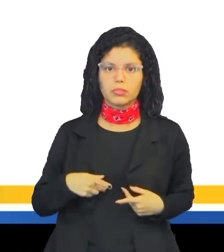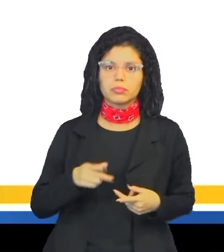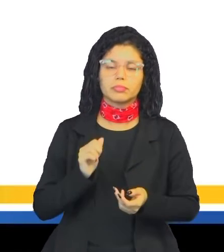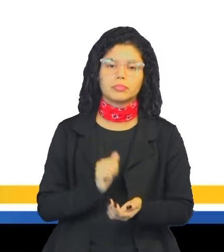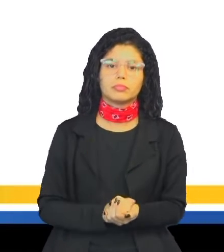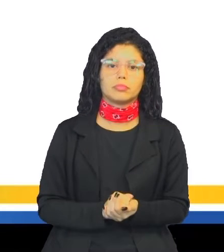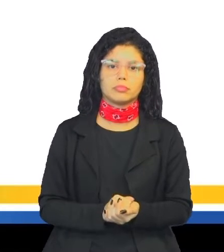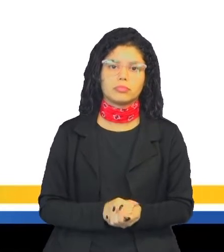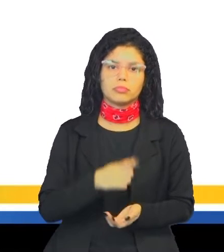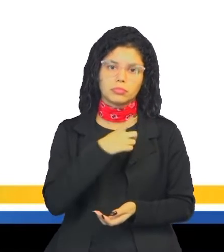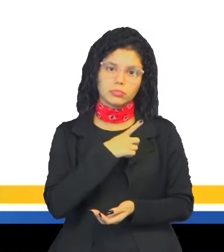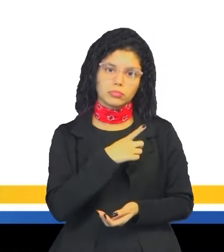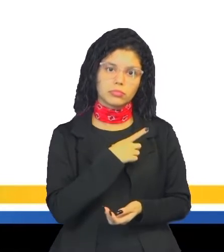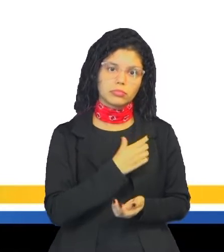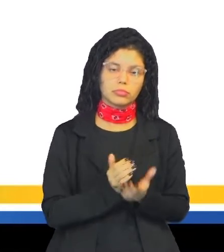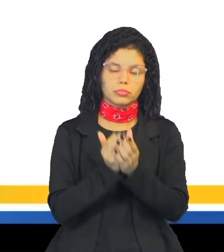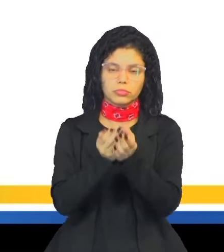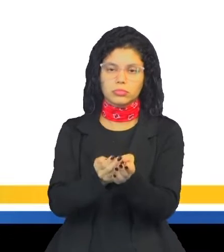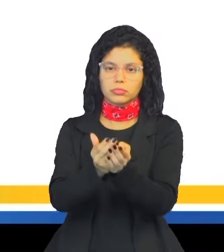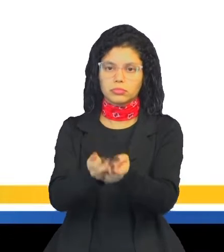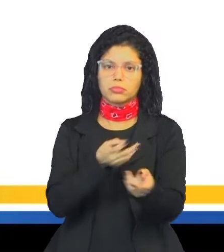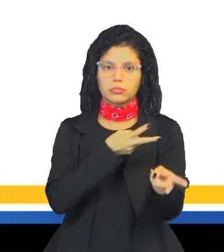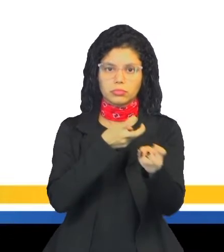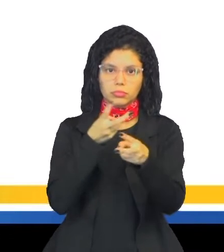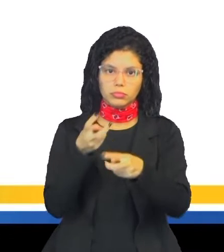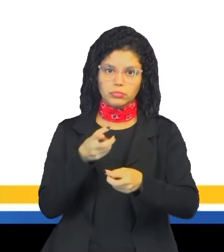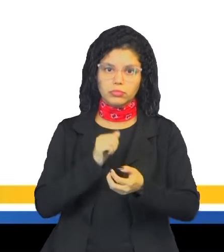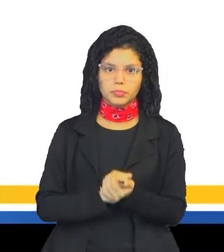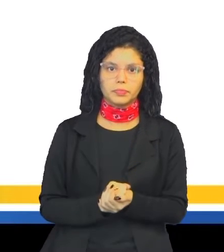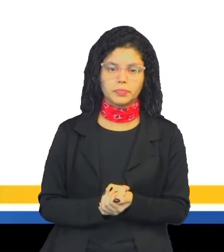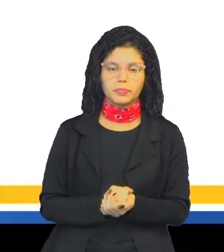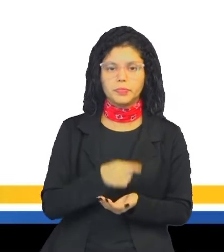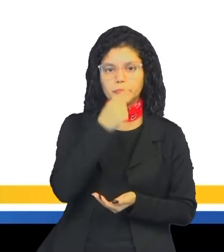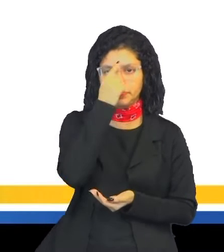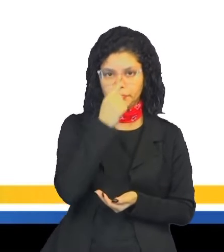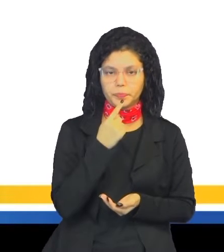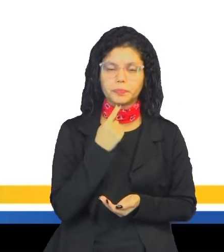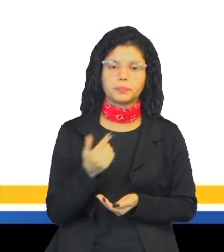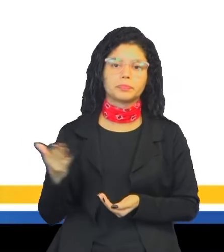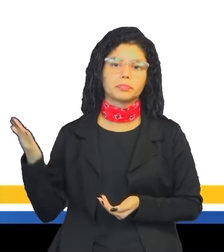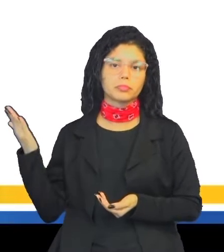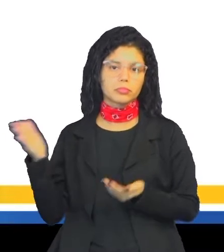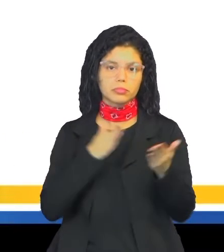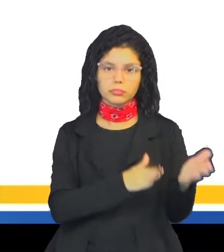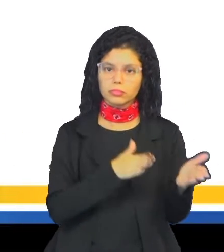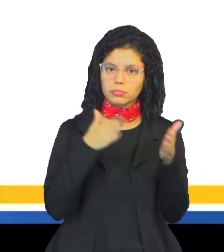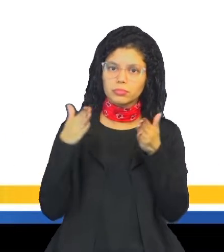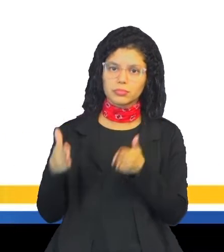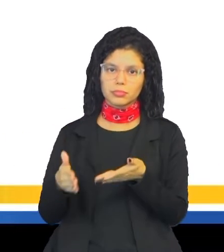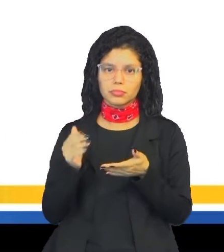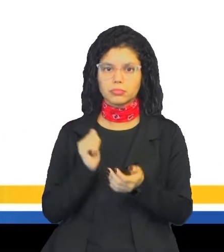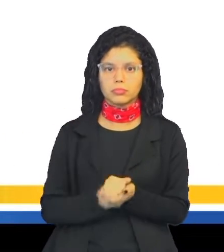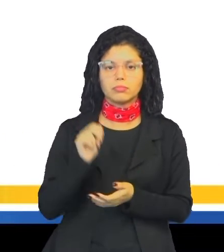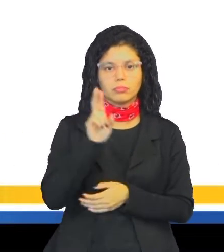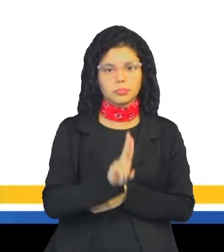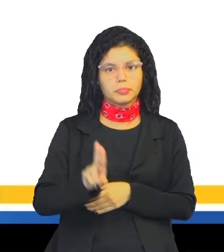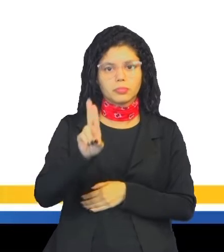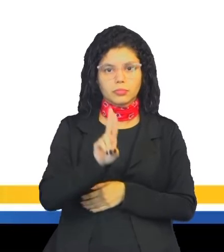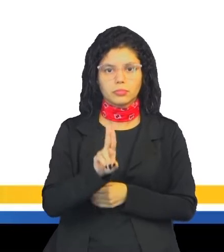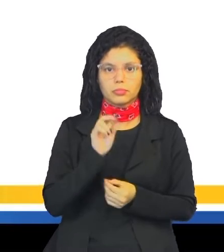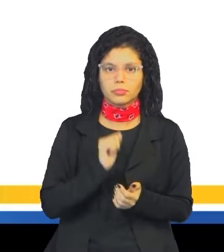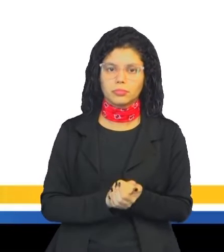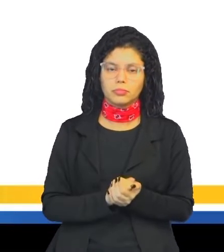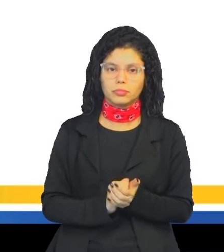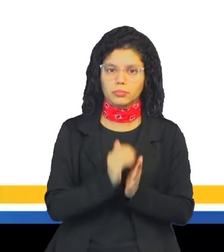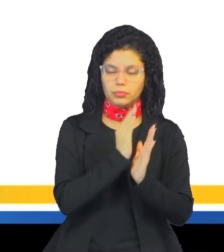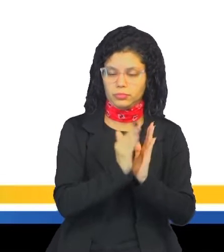tratados. A gente tem aí no navio, vocês percebam aí na imagem que grande parte era usado, para os tonéis